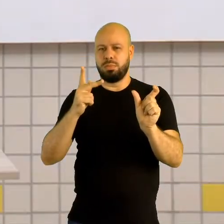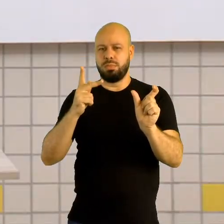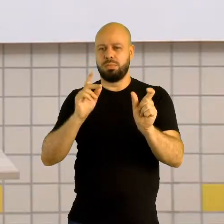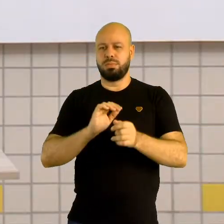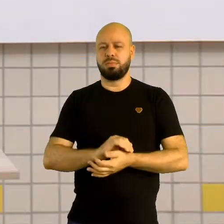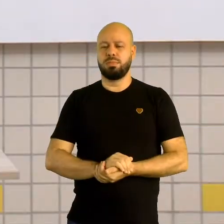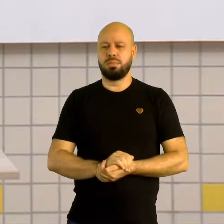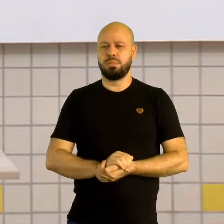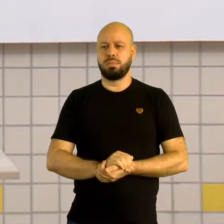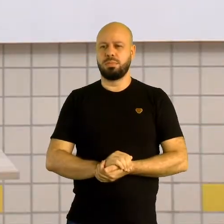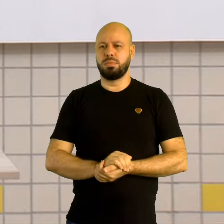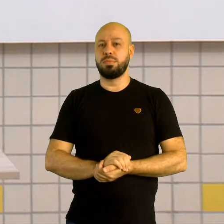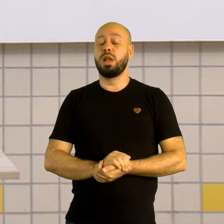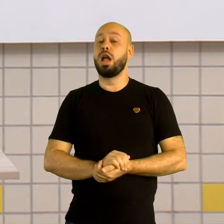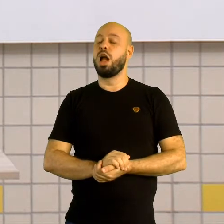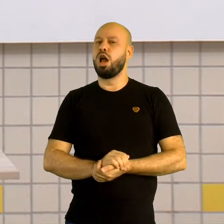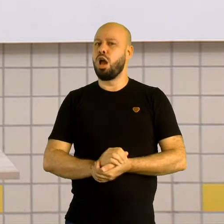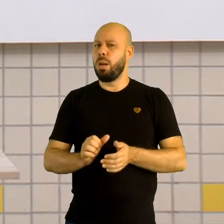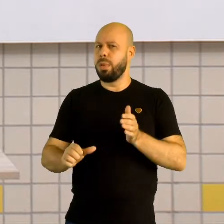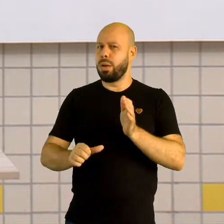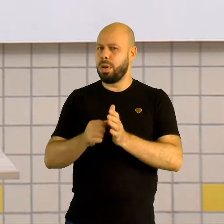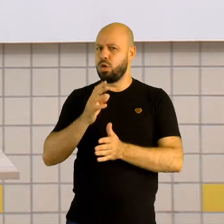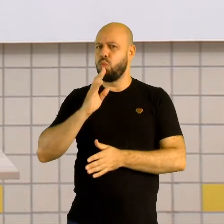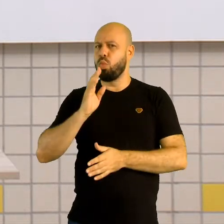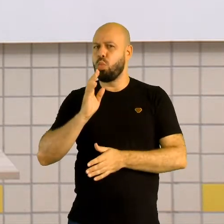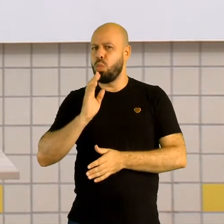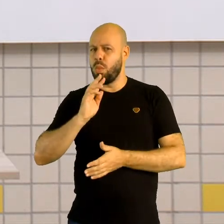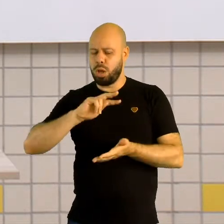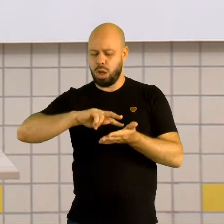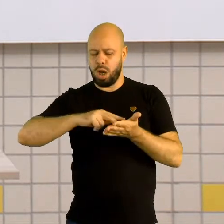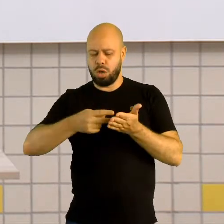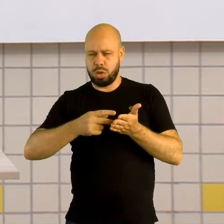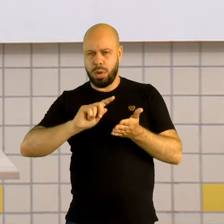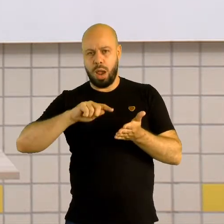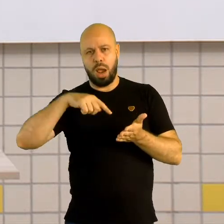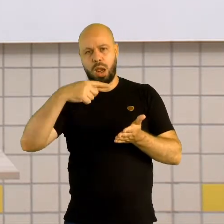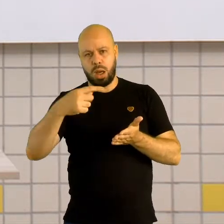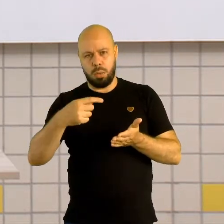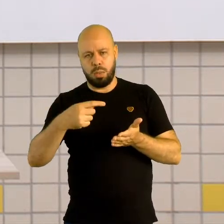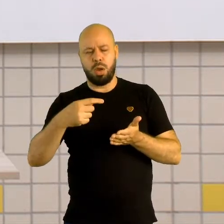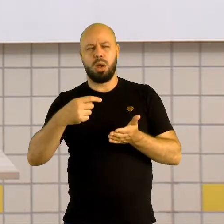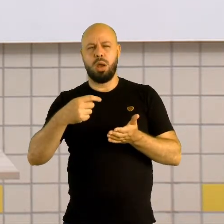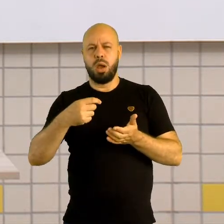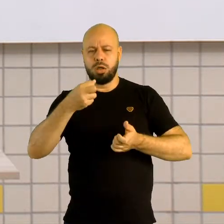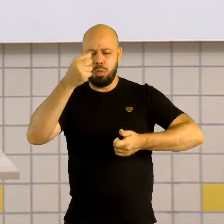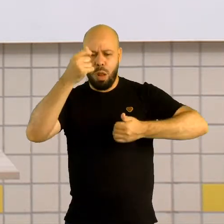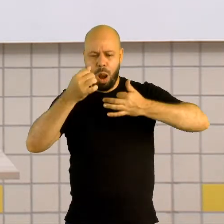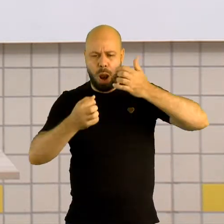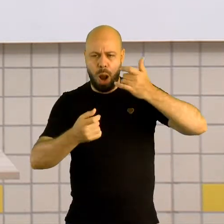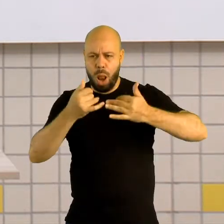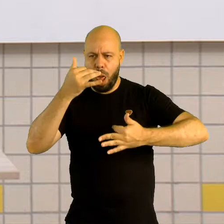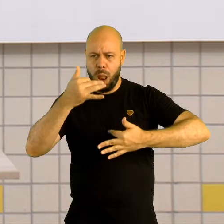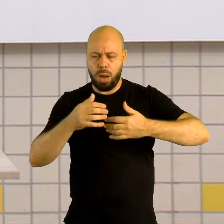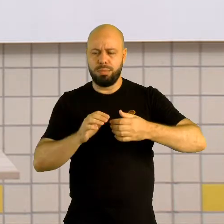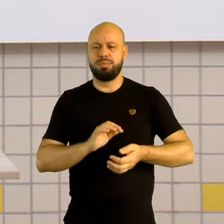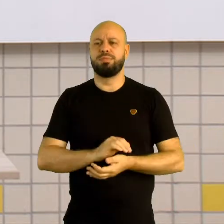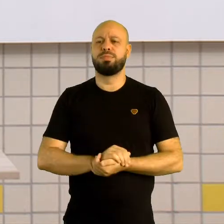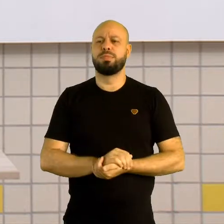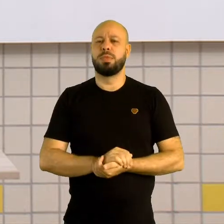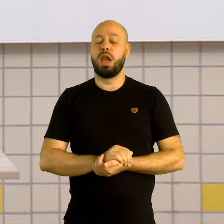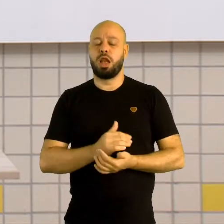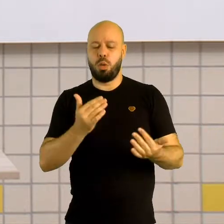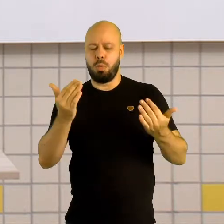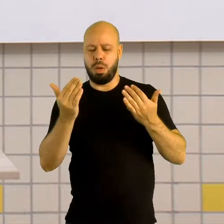Como eu falei que primeiro vamos conhecer a tradução, depois a gente explana which e vamos fazer a